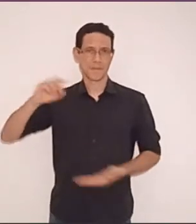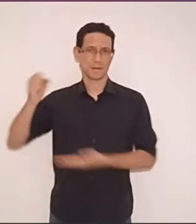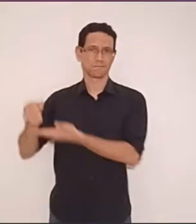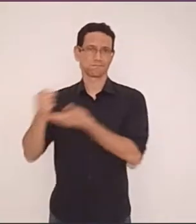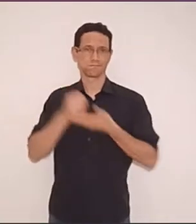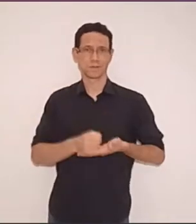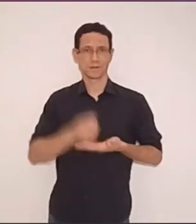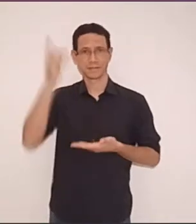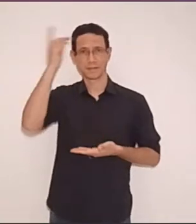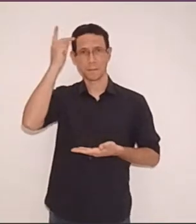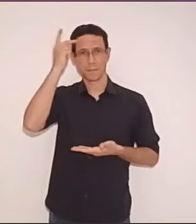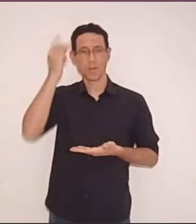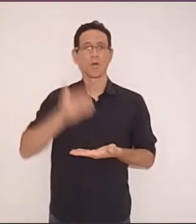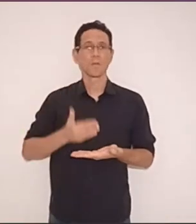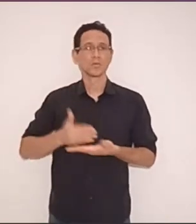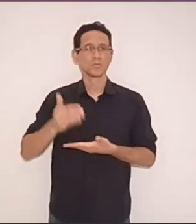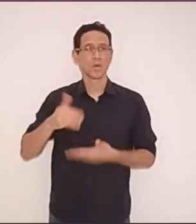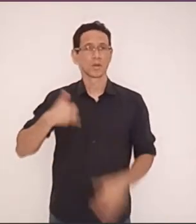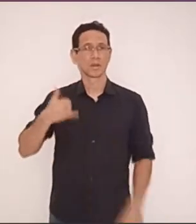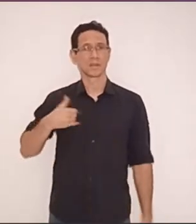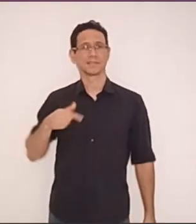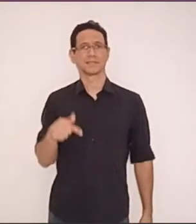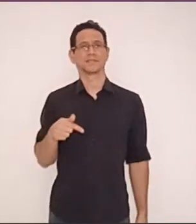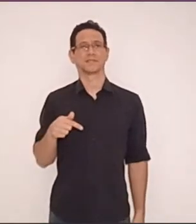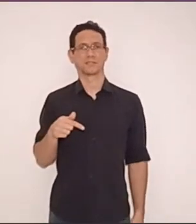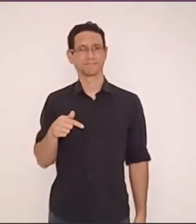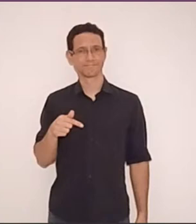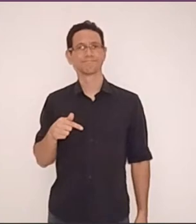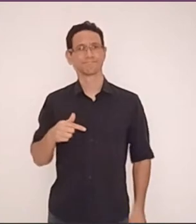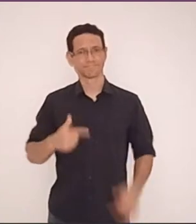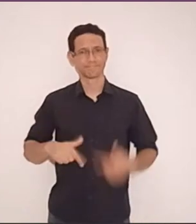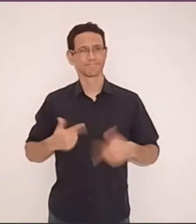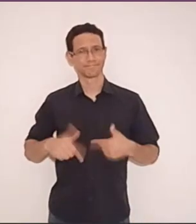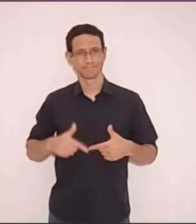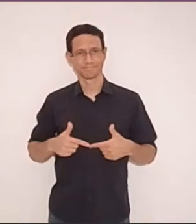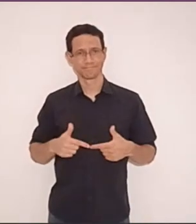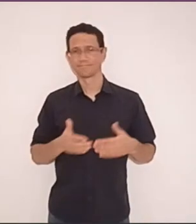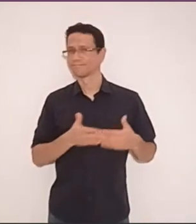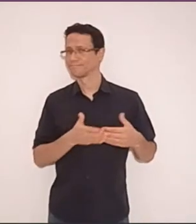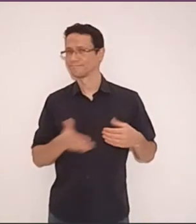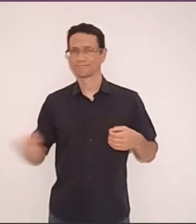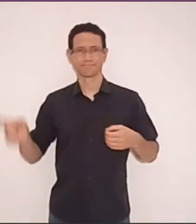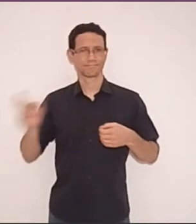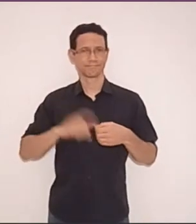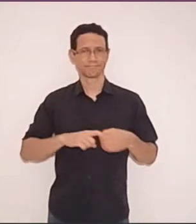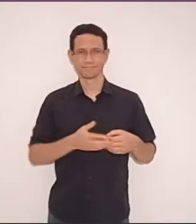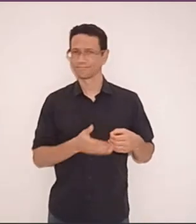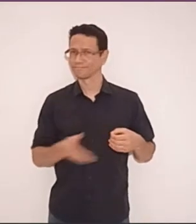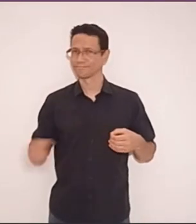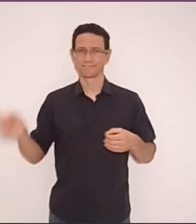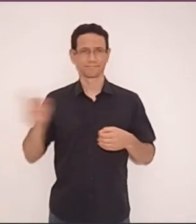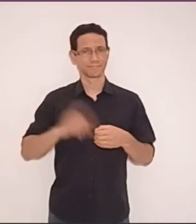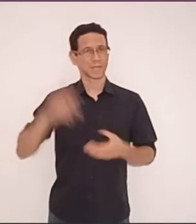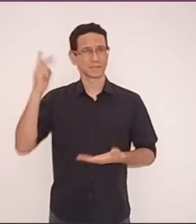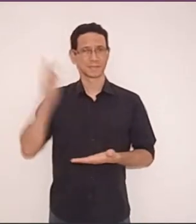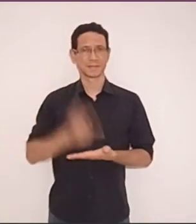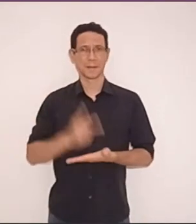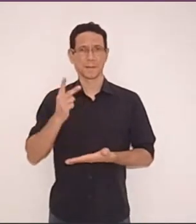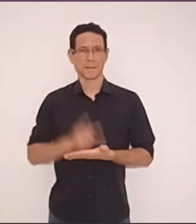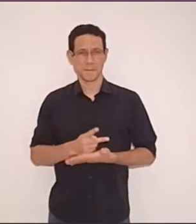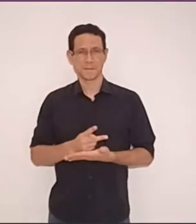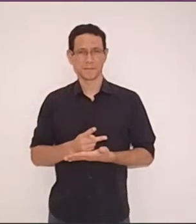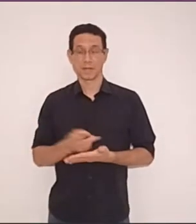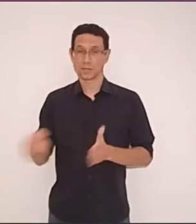mãe EA empregada da Pesca desde os sete anos e aí é esse ciclo vicioso né então começa as meninas que chegam nesses